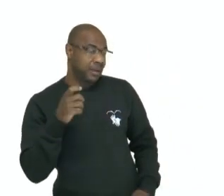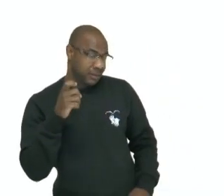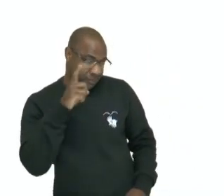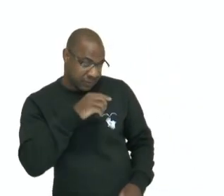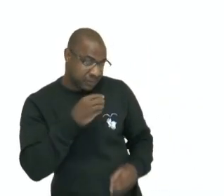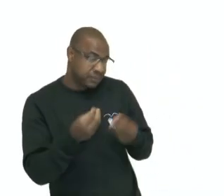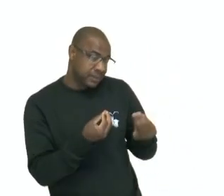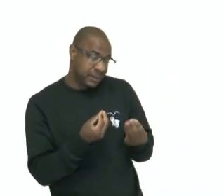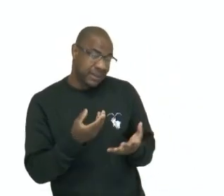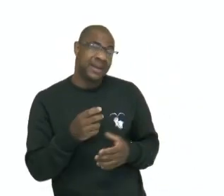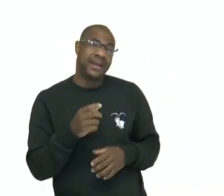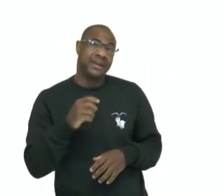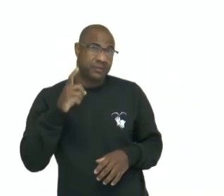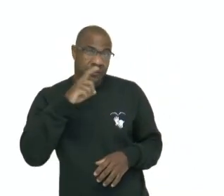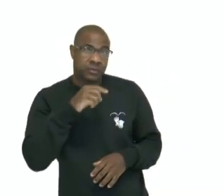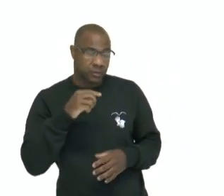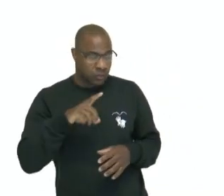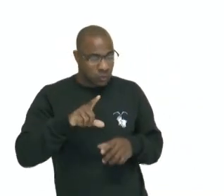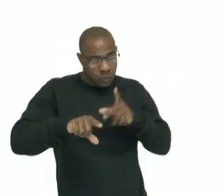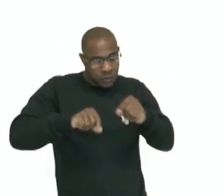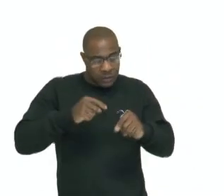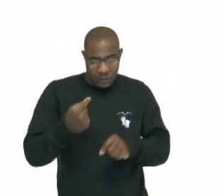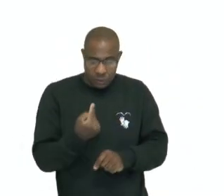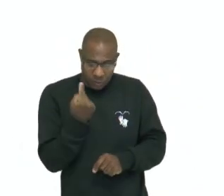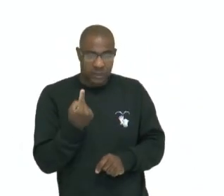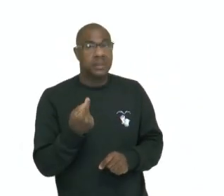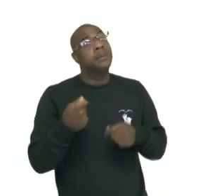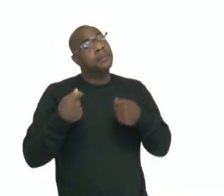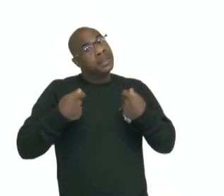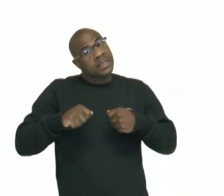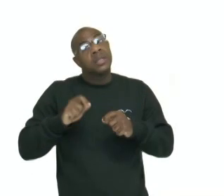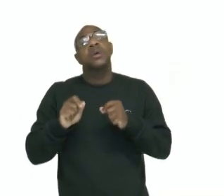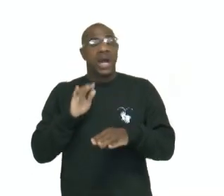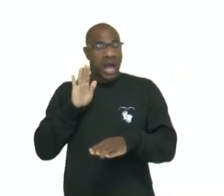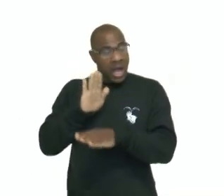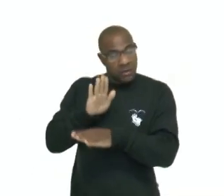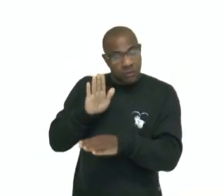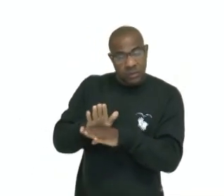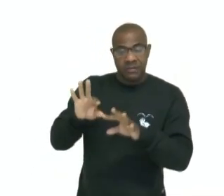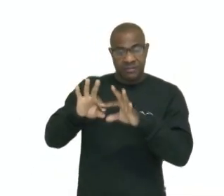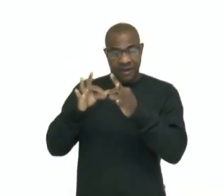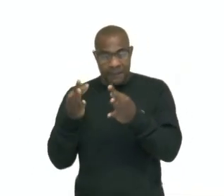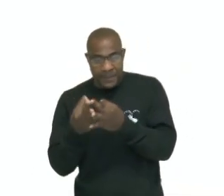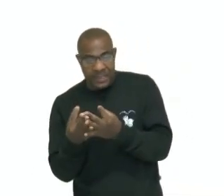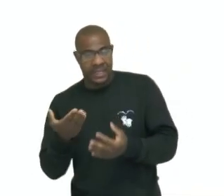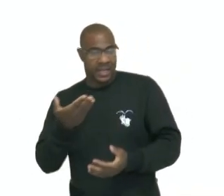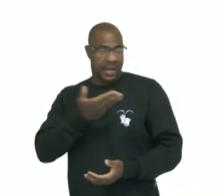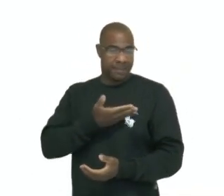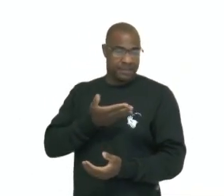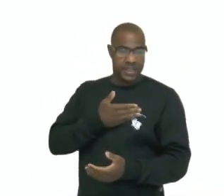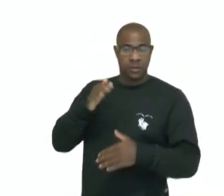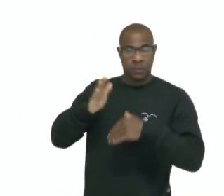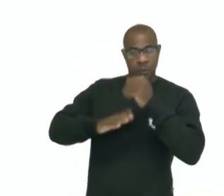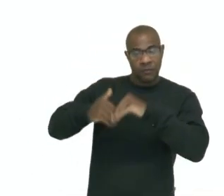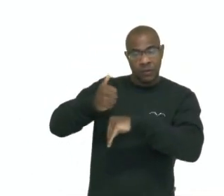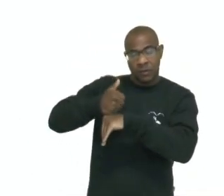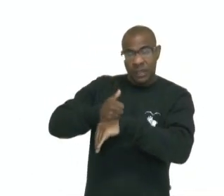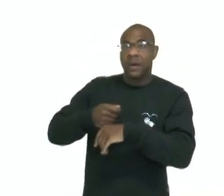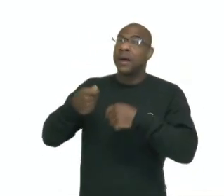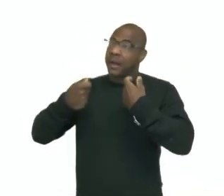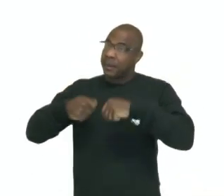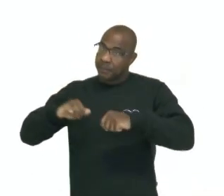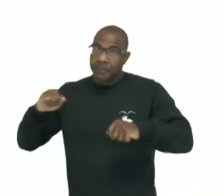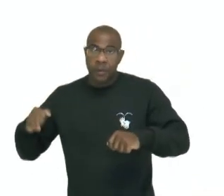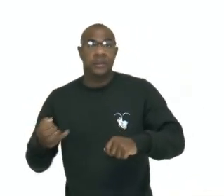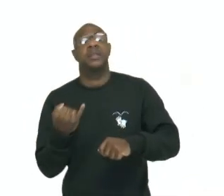fazer sozinho. A ajuda de amigos, familiares ou de um profissional se faz necessária para que a pessoa possa entender